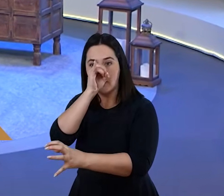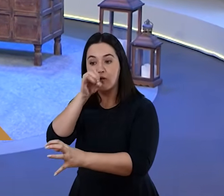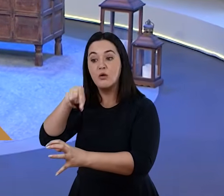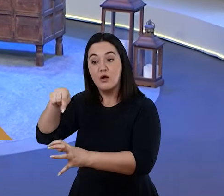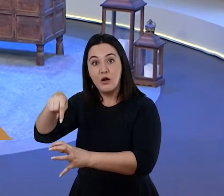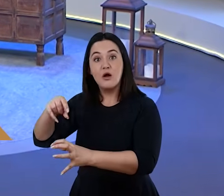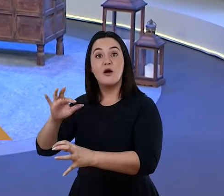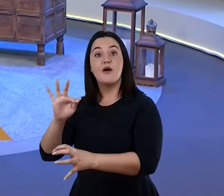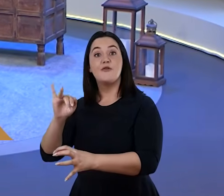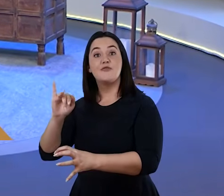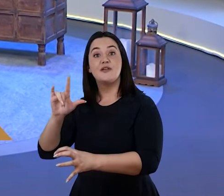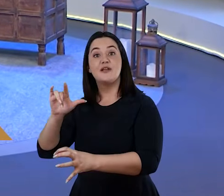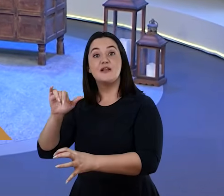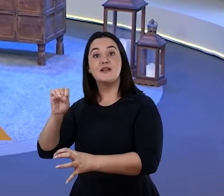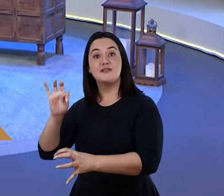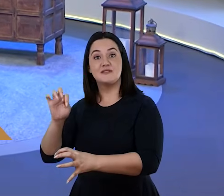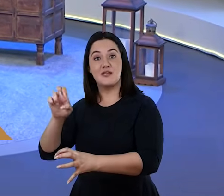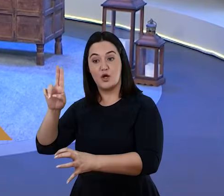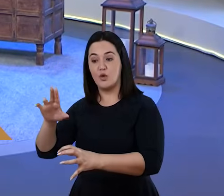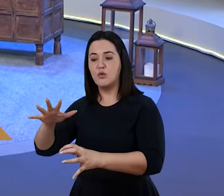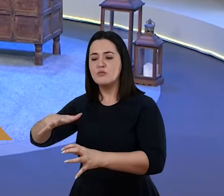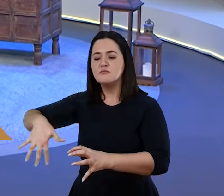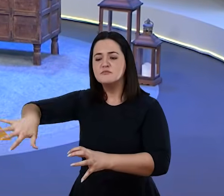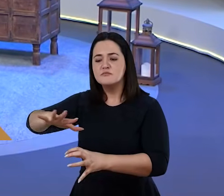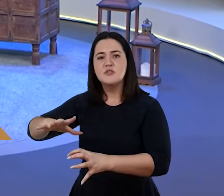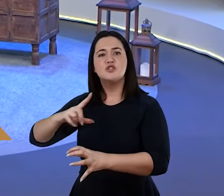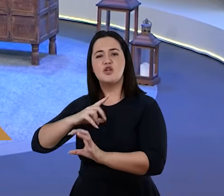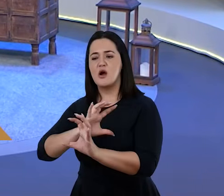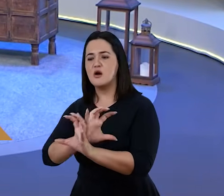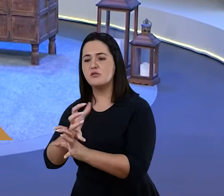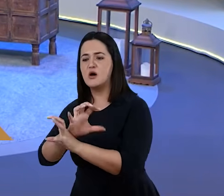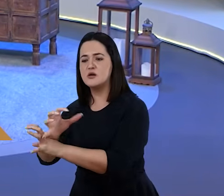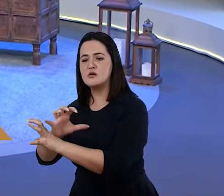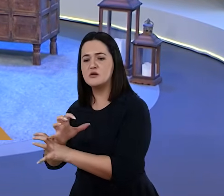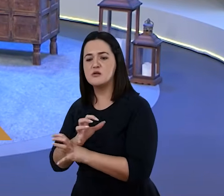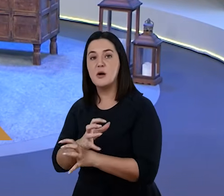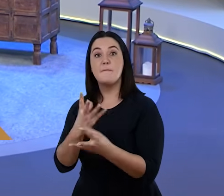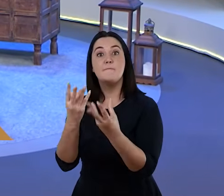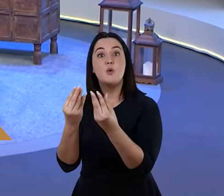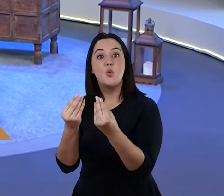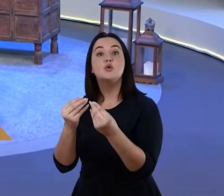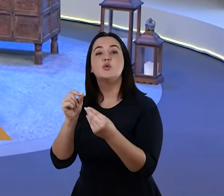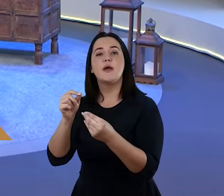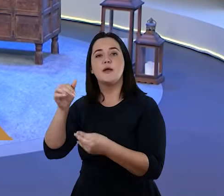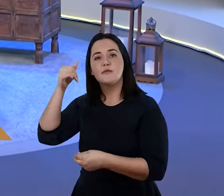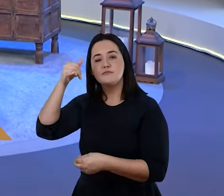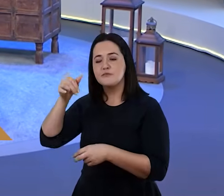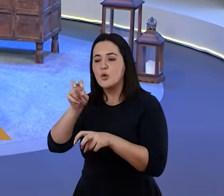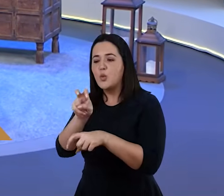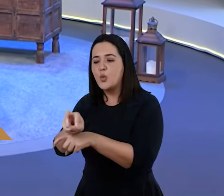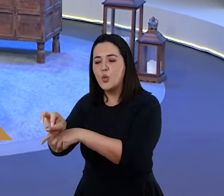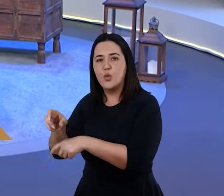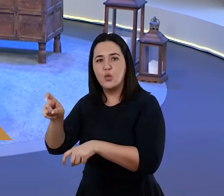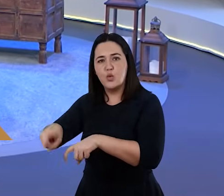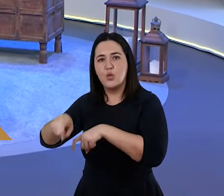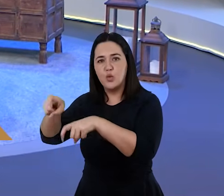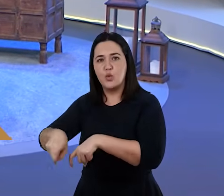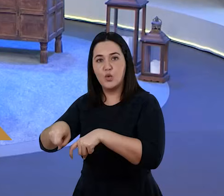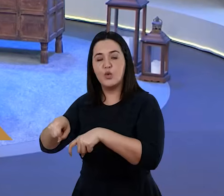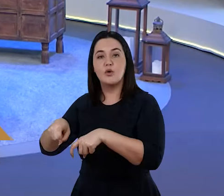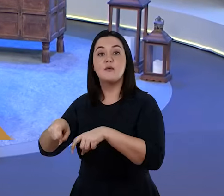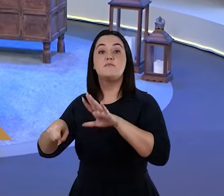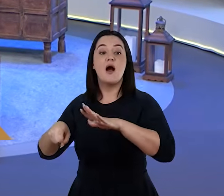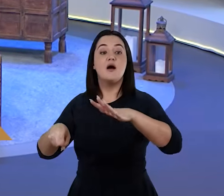dos filisteus, notando que havia ali uma grande quantidade desse animal sendo criado. Mas no